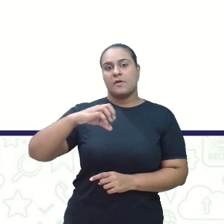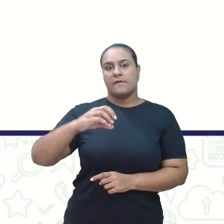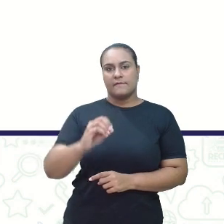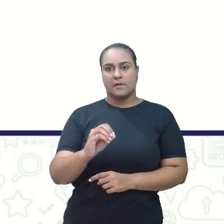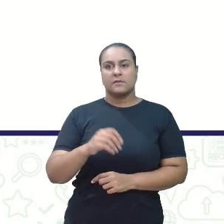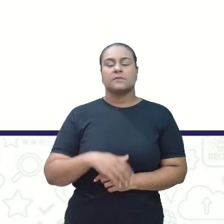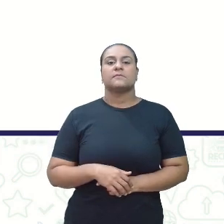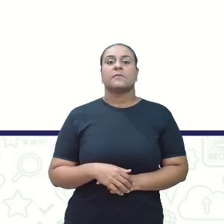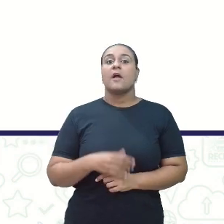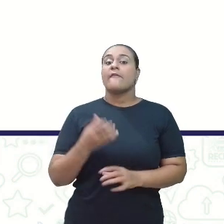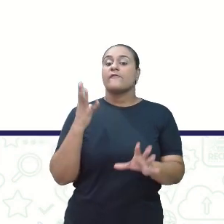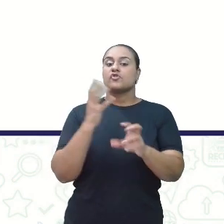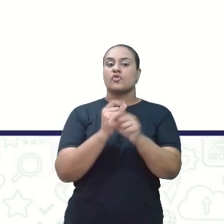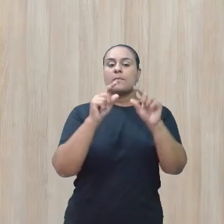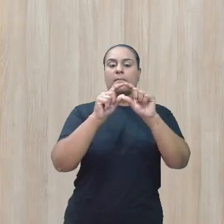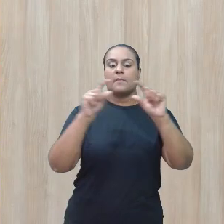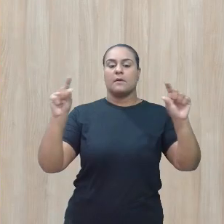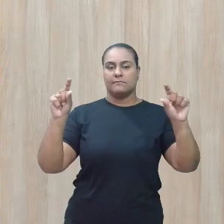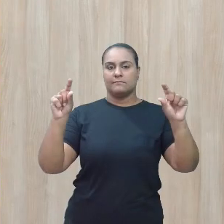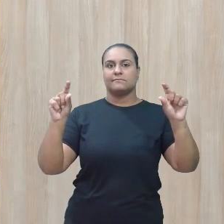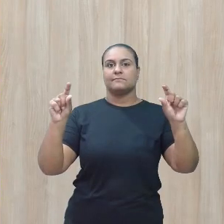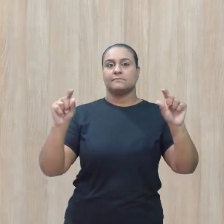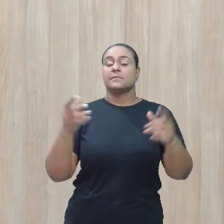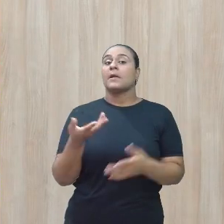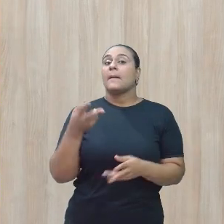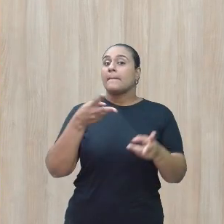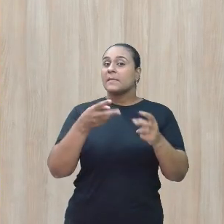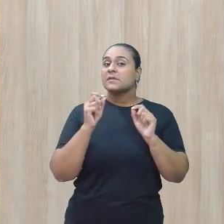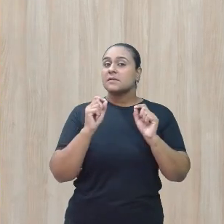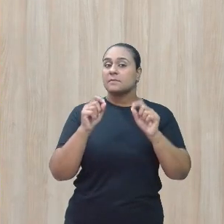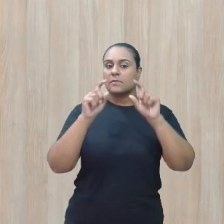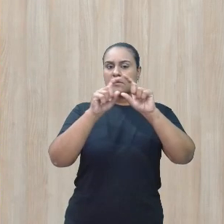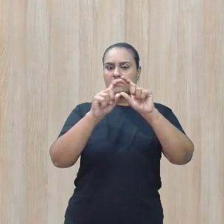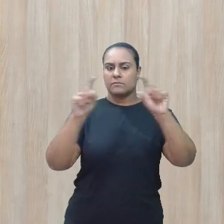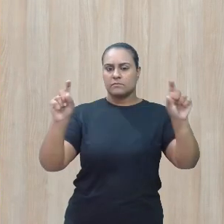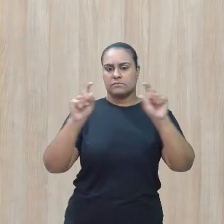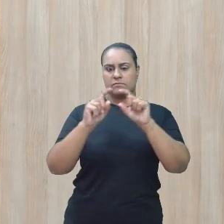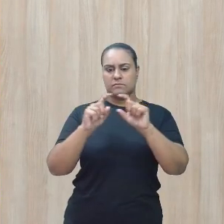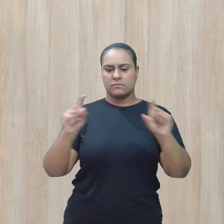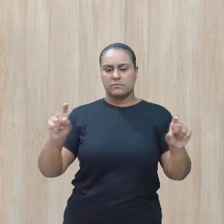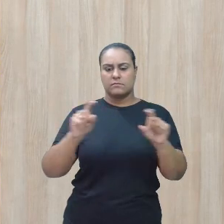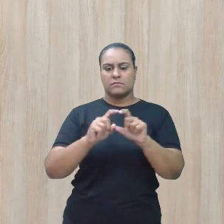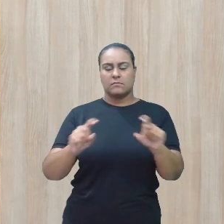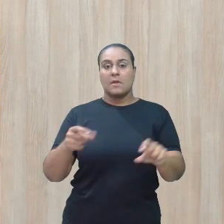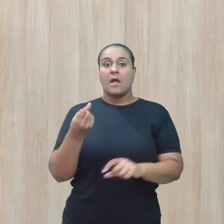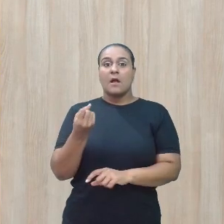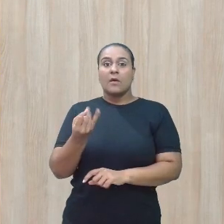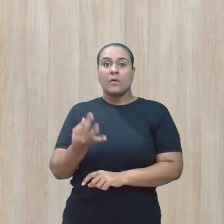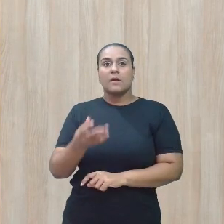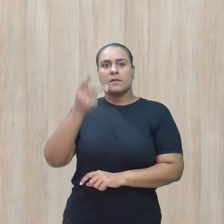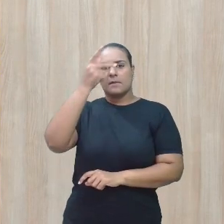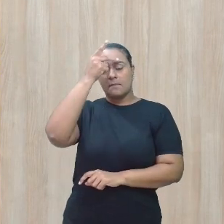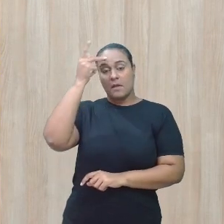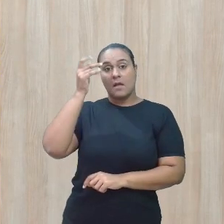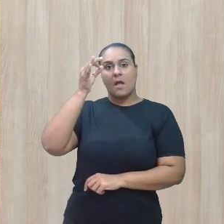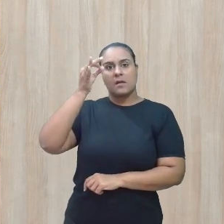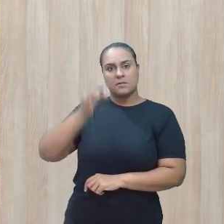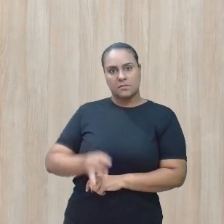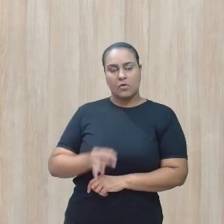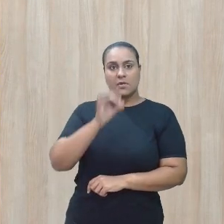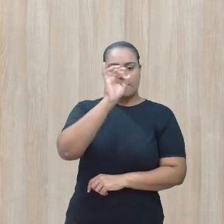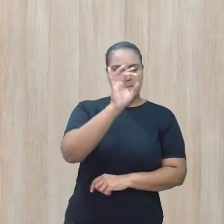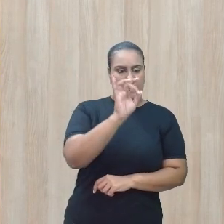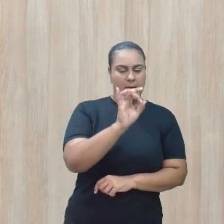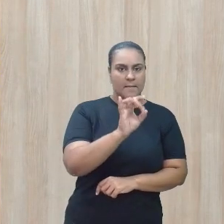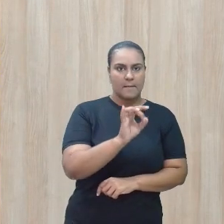agora na linha. Perceba que o somatório das linhas vai me dar a quantidade de pessoas que gostam de cada